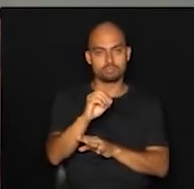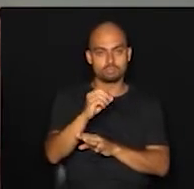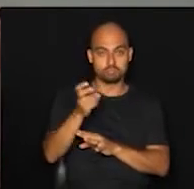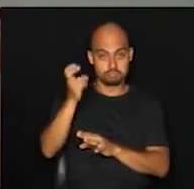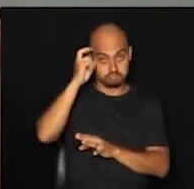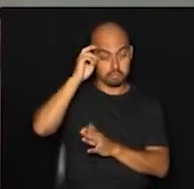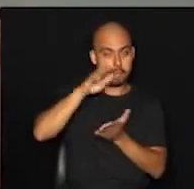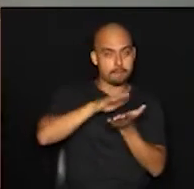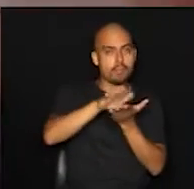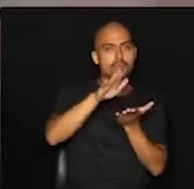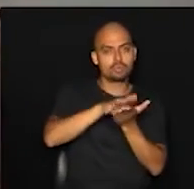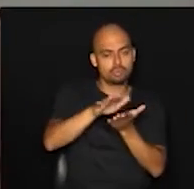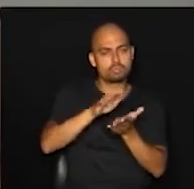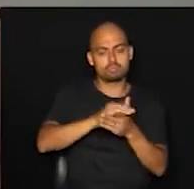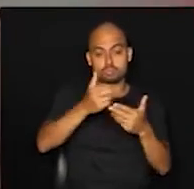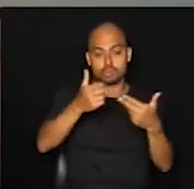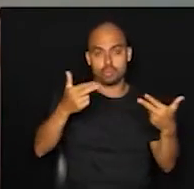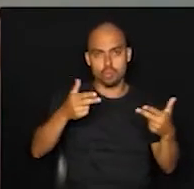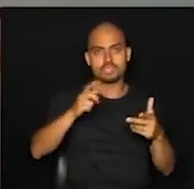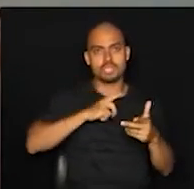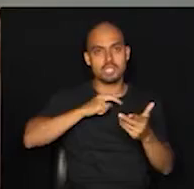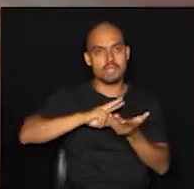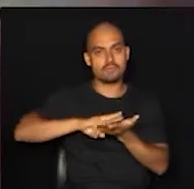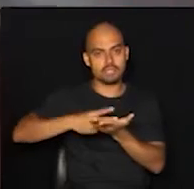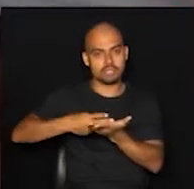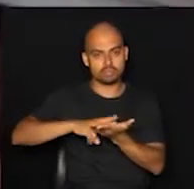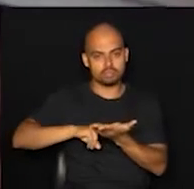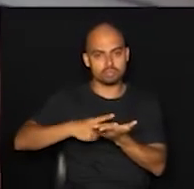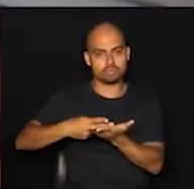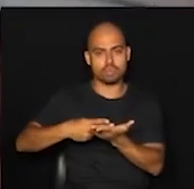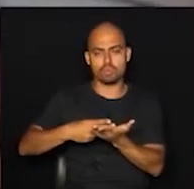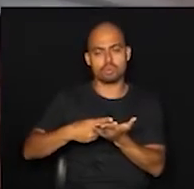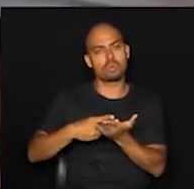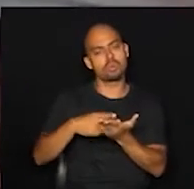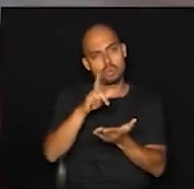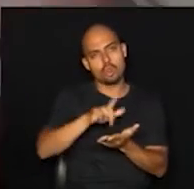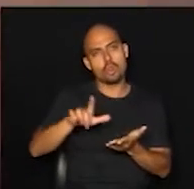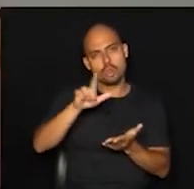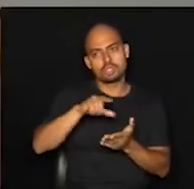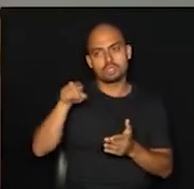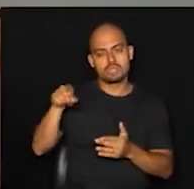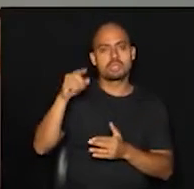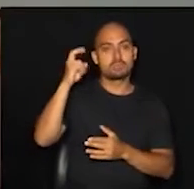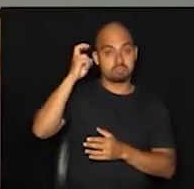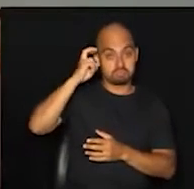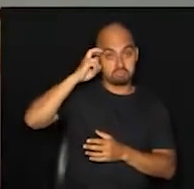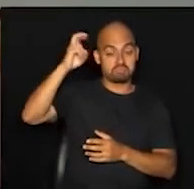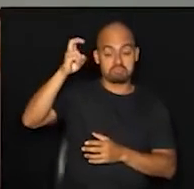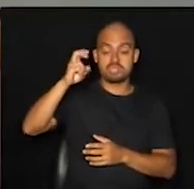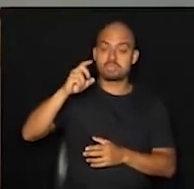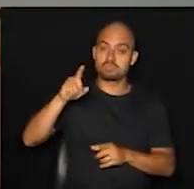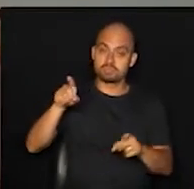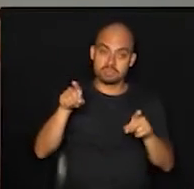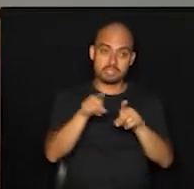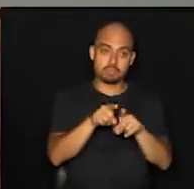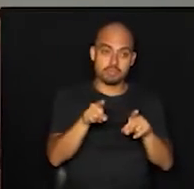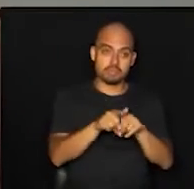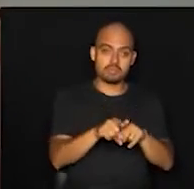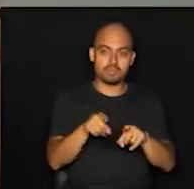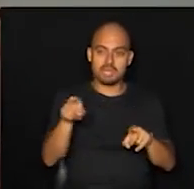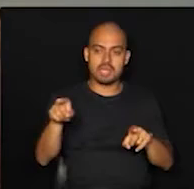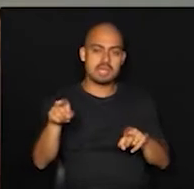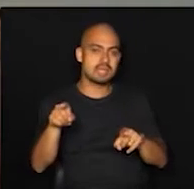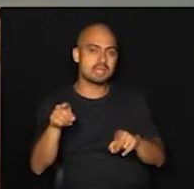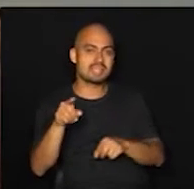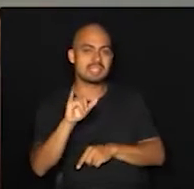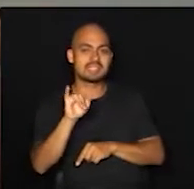uma coisa ou outra e tal, fez traduções, etc. Isso é óbvio, ele é um intelectual do século XIX também. Dona Isabel não chegou a isso, porque